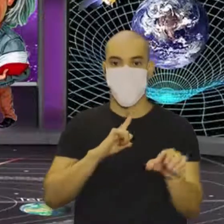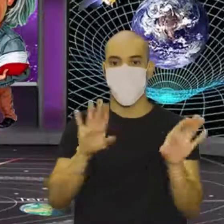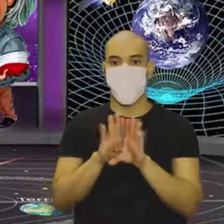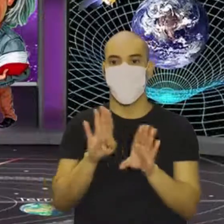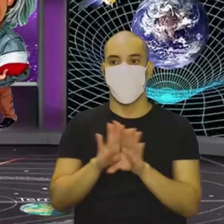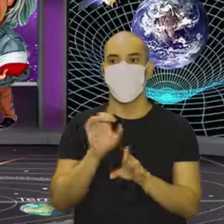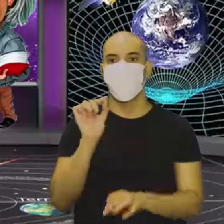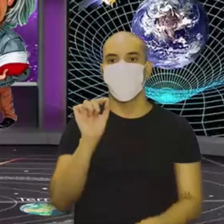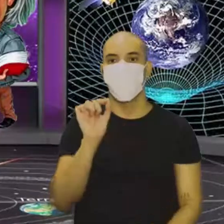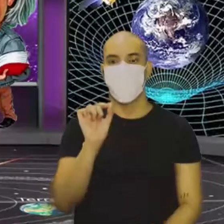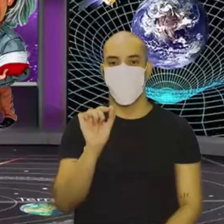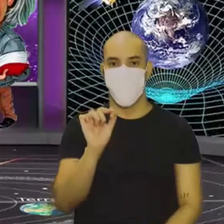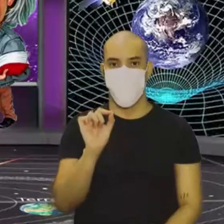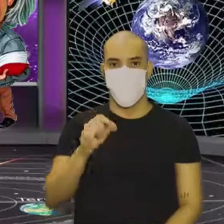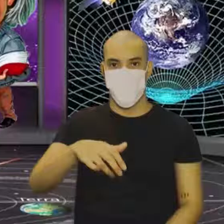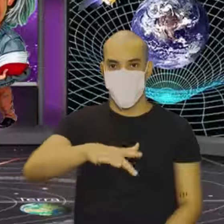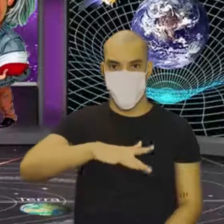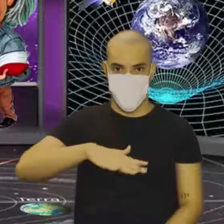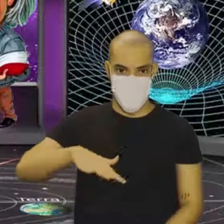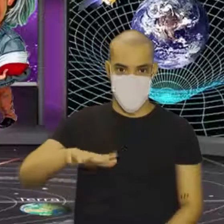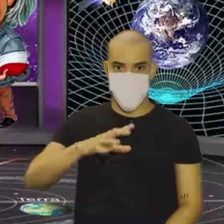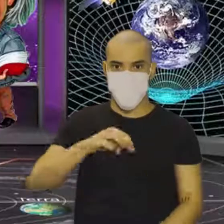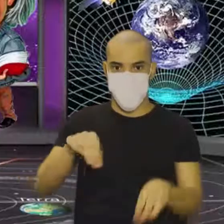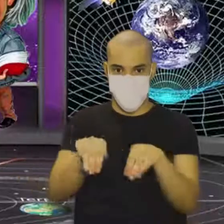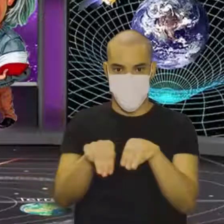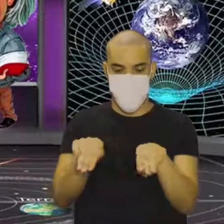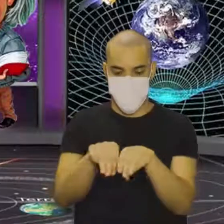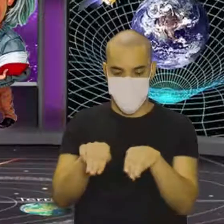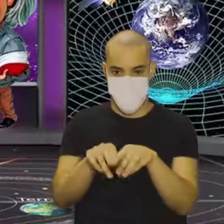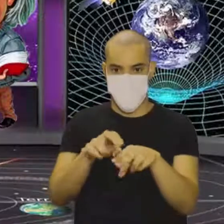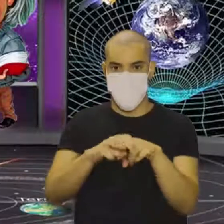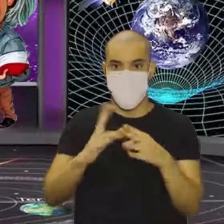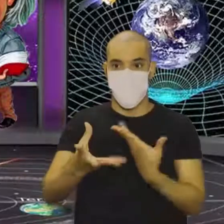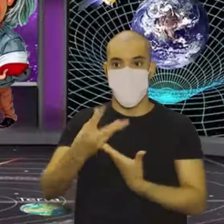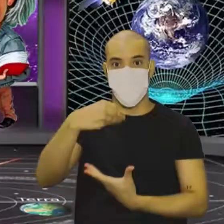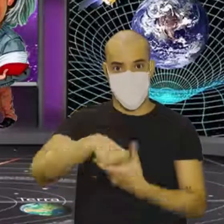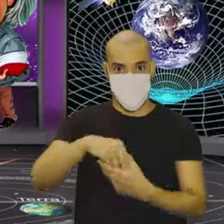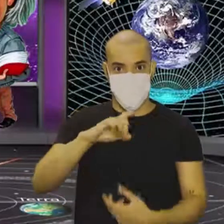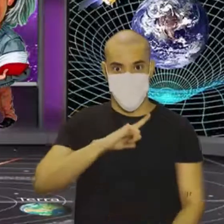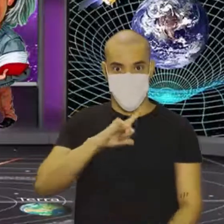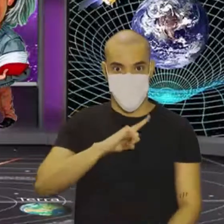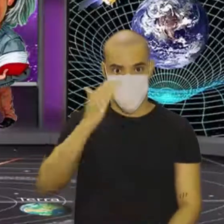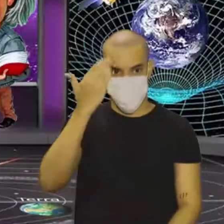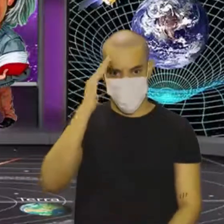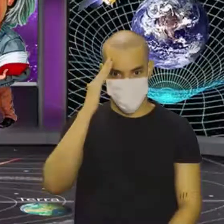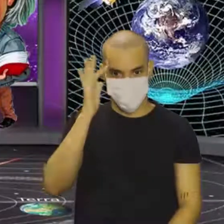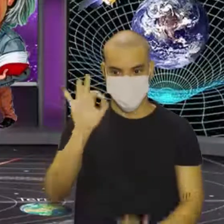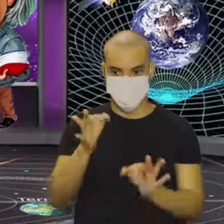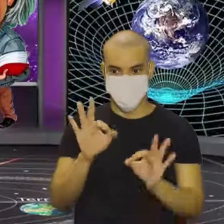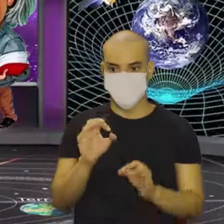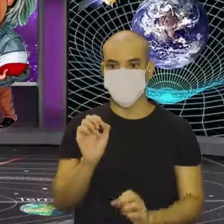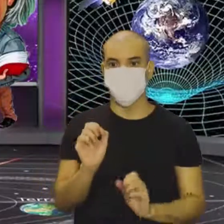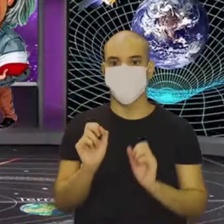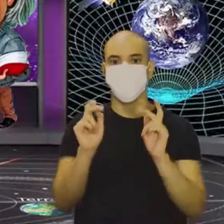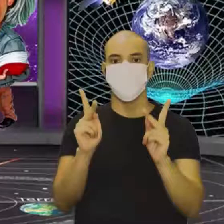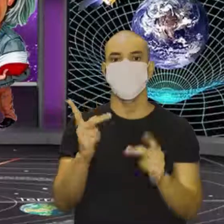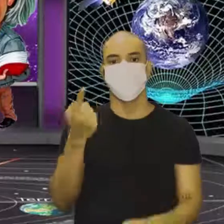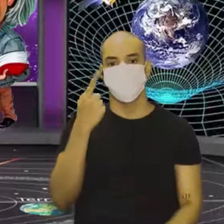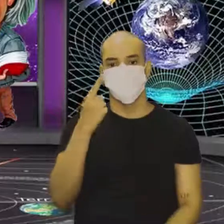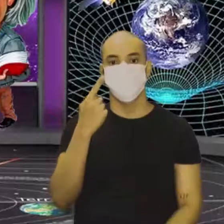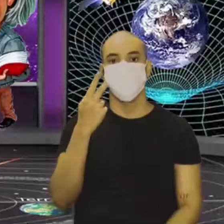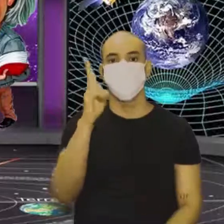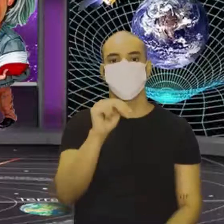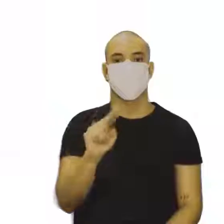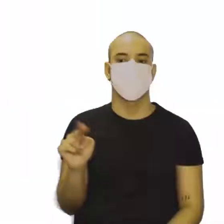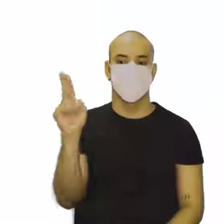o quê? Geração do campo magnético, aí eu vou ter o fluxo magnético. Entendido isso? Ok? Vamos ver um desenhozinho